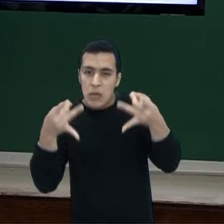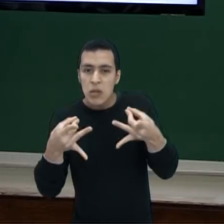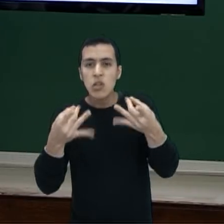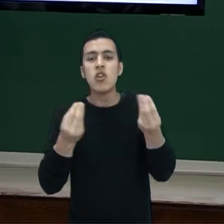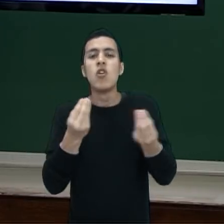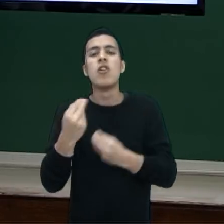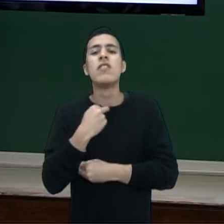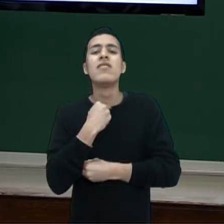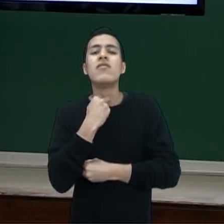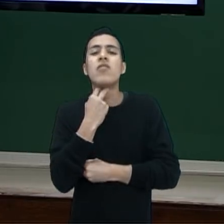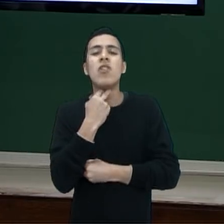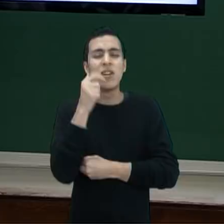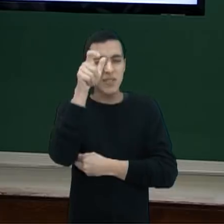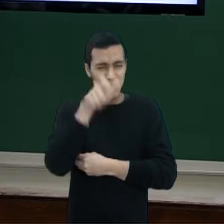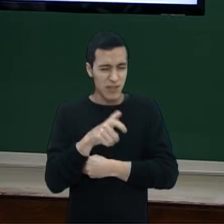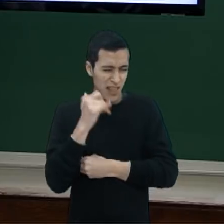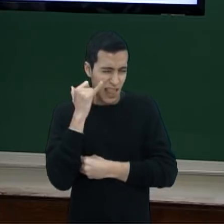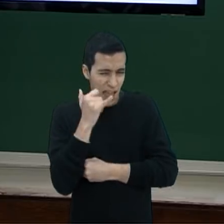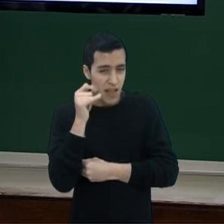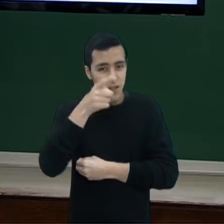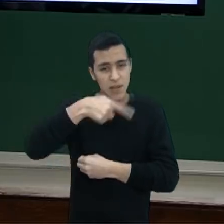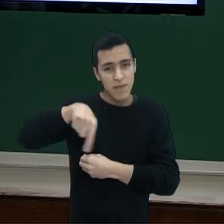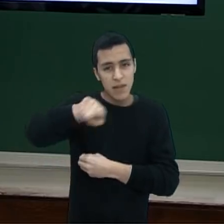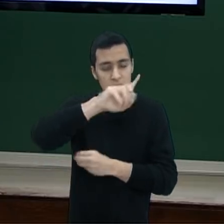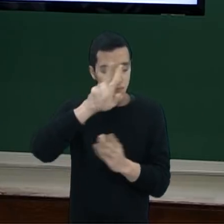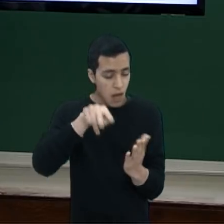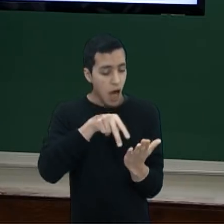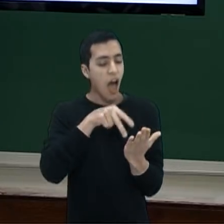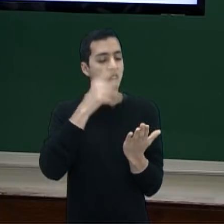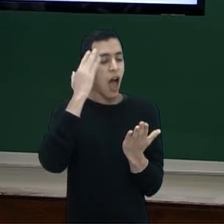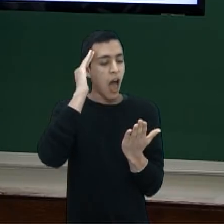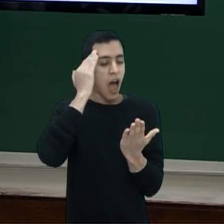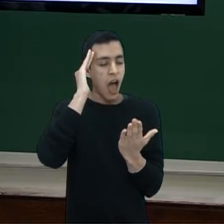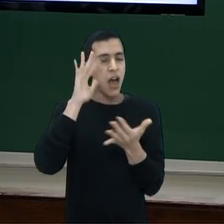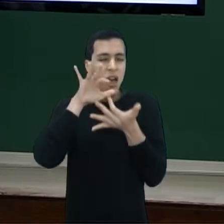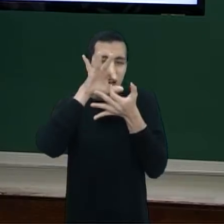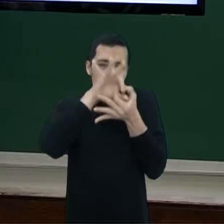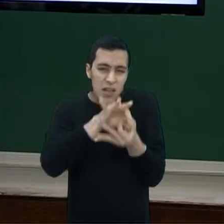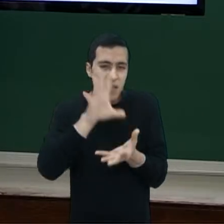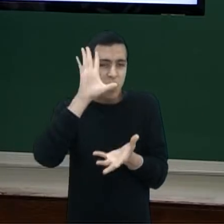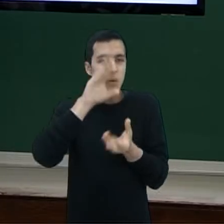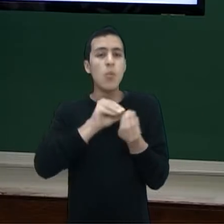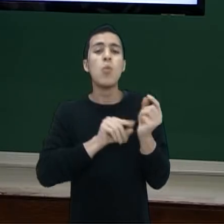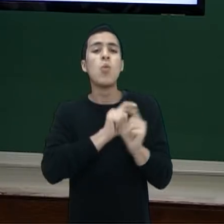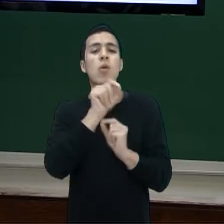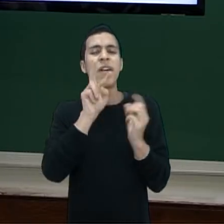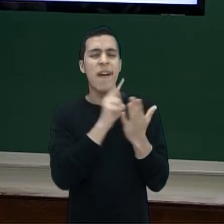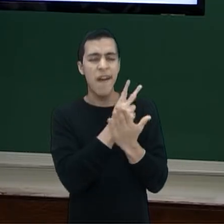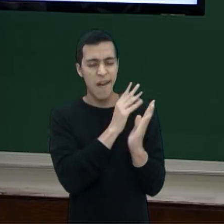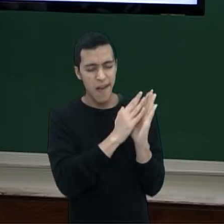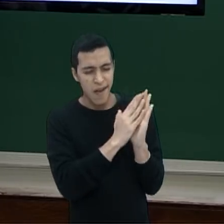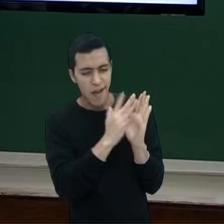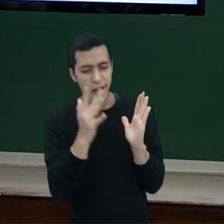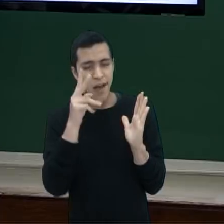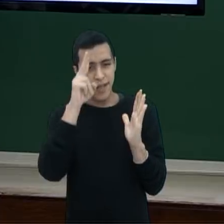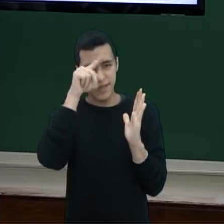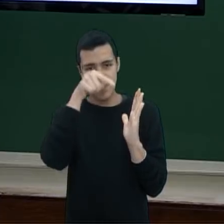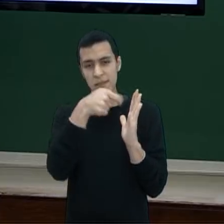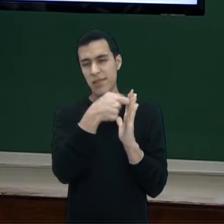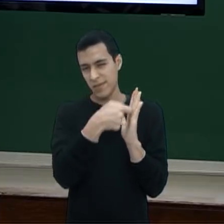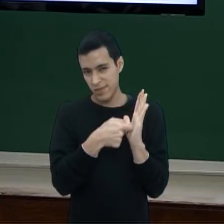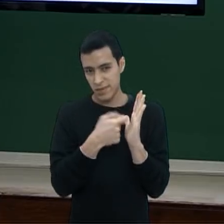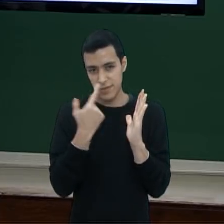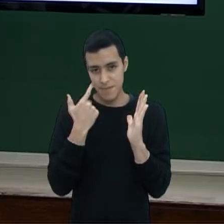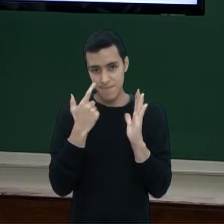da voz do narrador, né, para situar o leitor aí, para que ele consiga compreender o que está acontecendo aqui nessa situação de texto